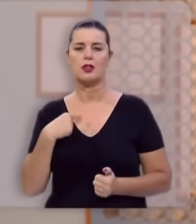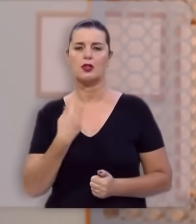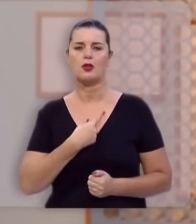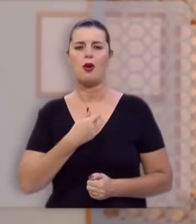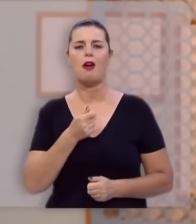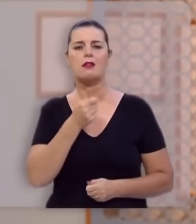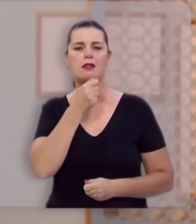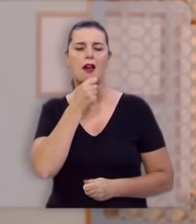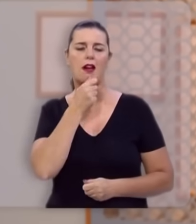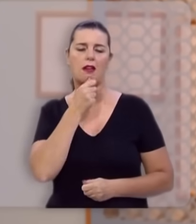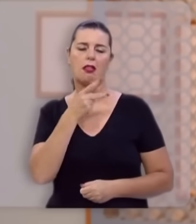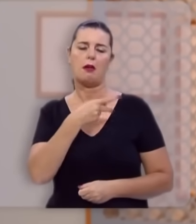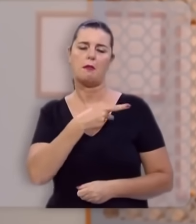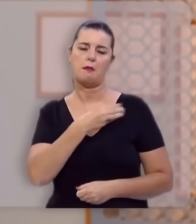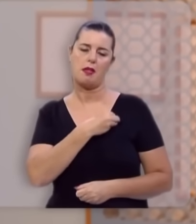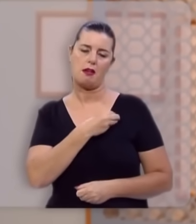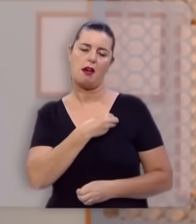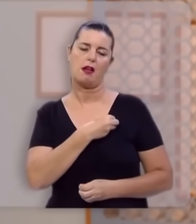pecadores.